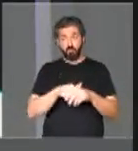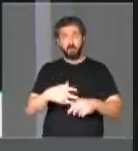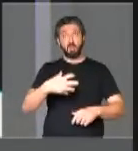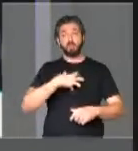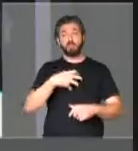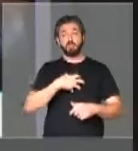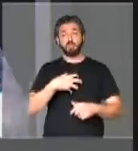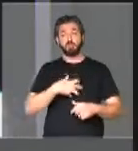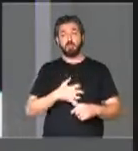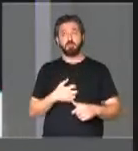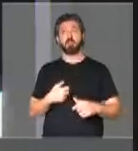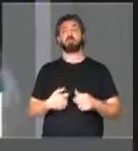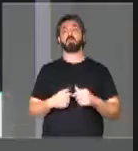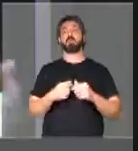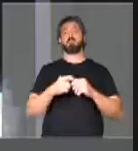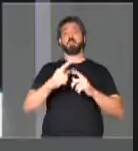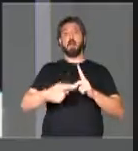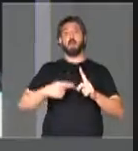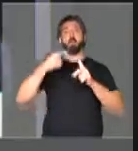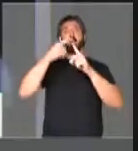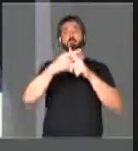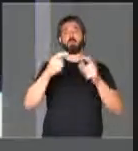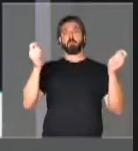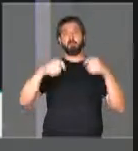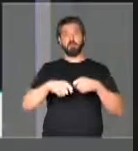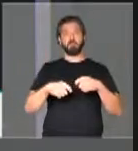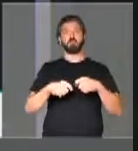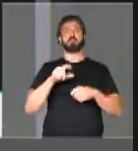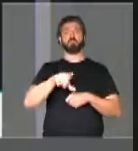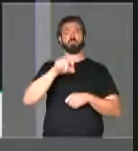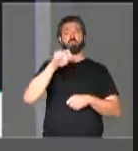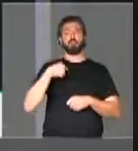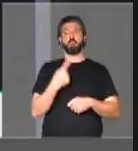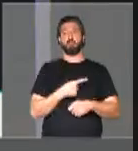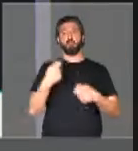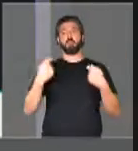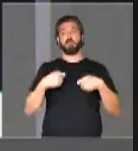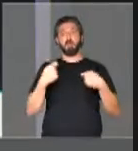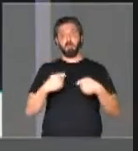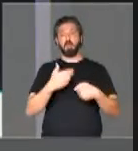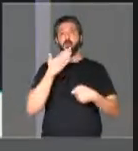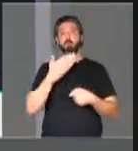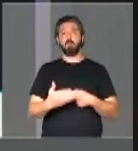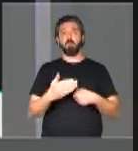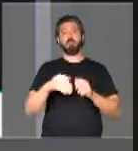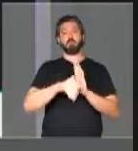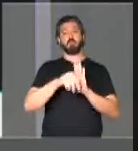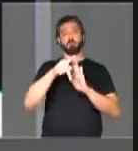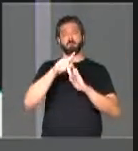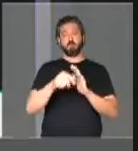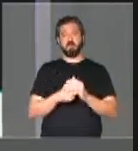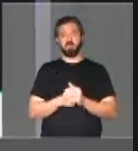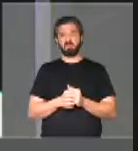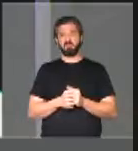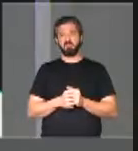esse sentimento de ampliação, de possibilidade de escolha. Nós temos que votar a favor dessa medida